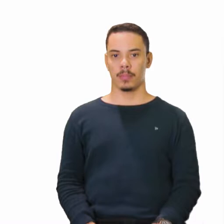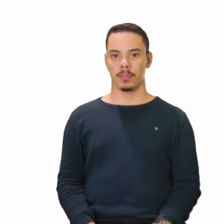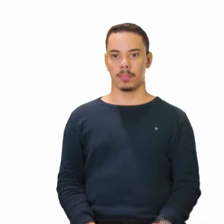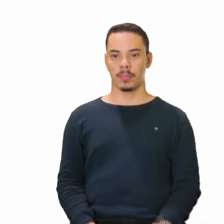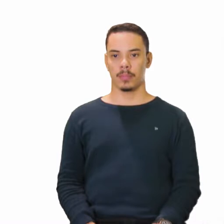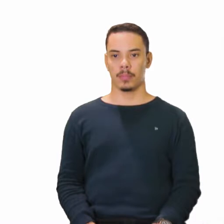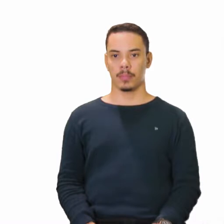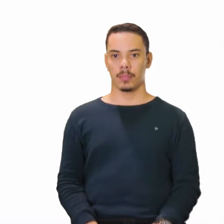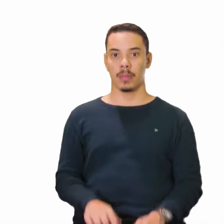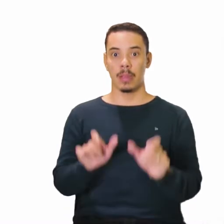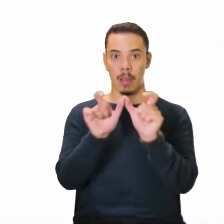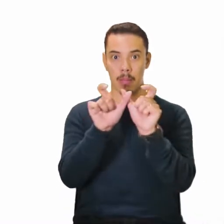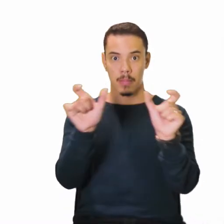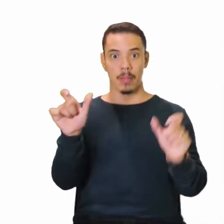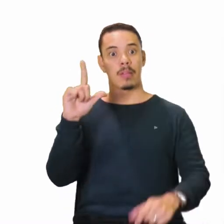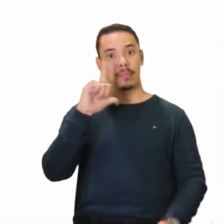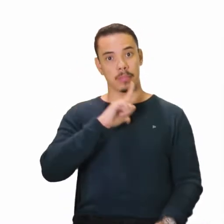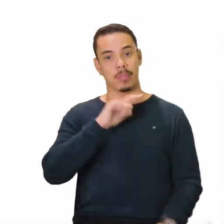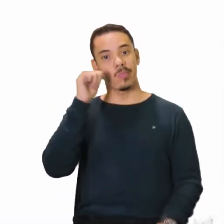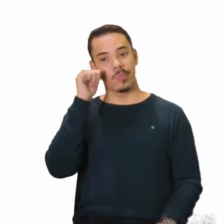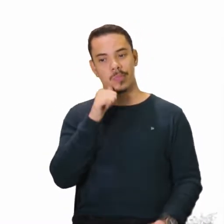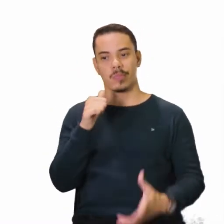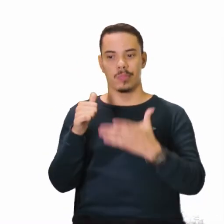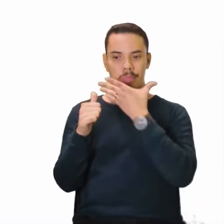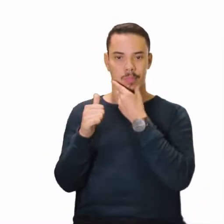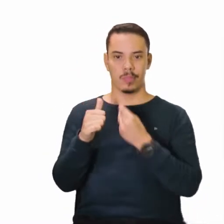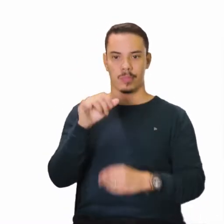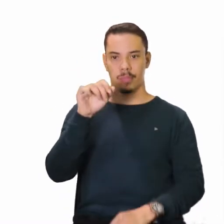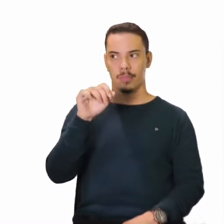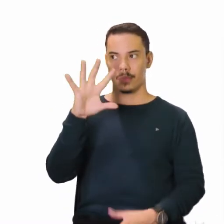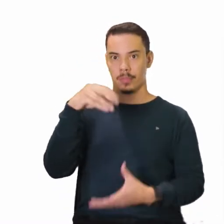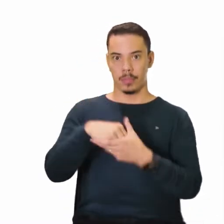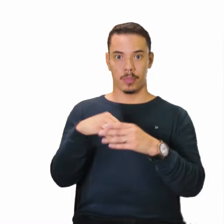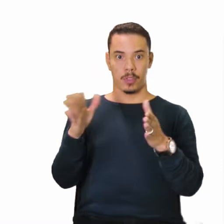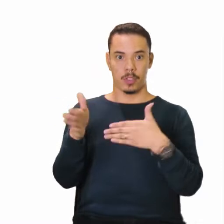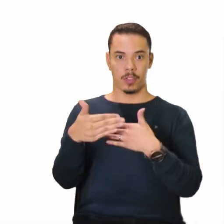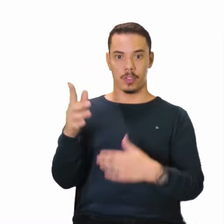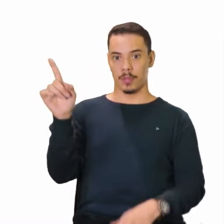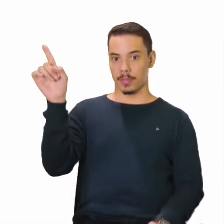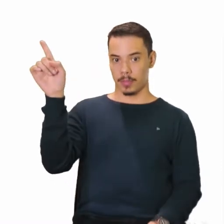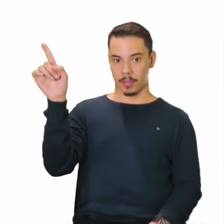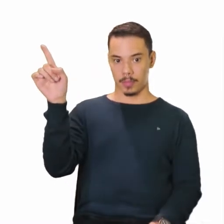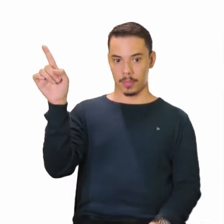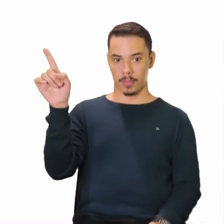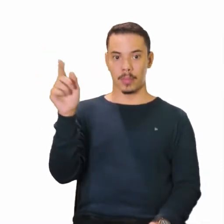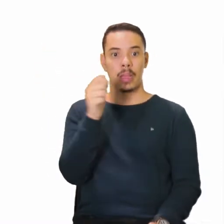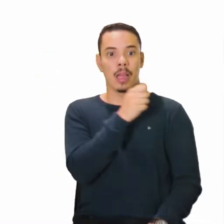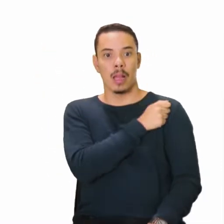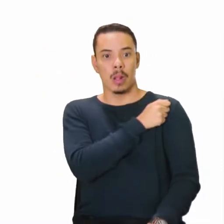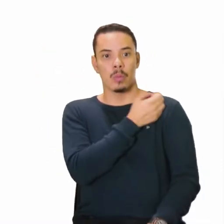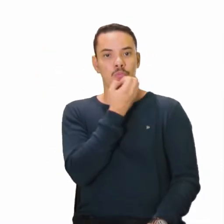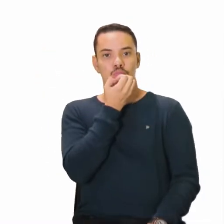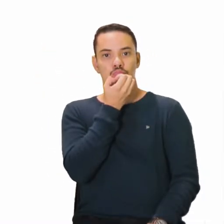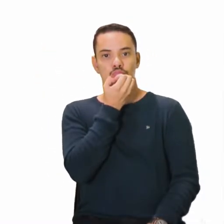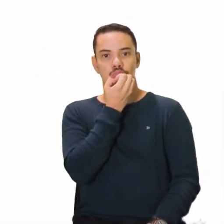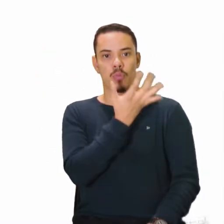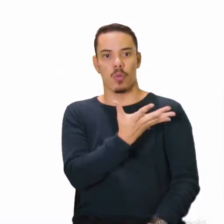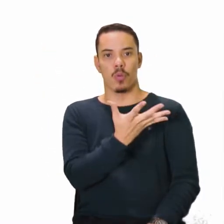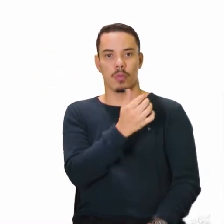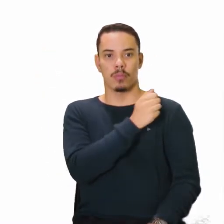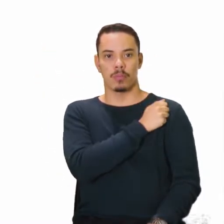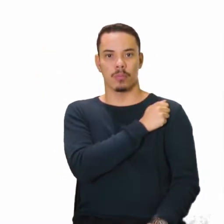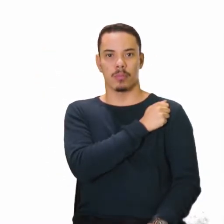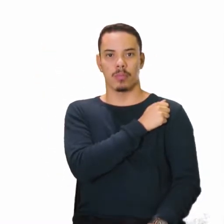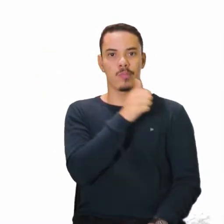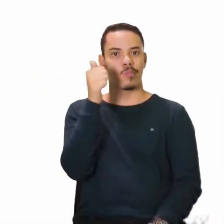espanhol, espanhola. Então, olha só, aluno bom, aluna